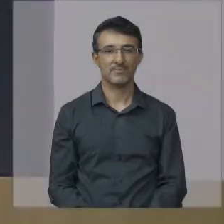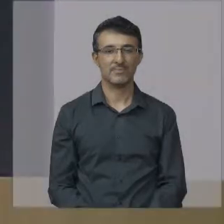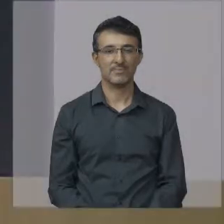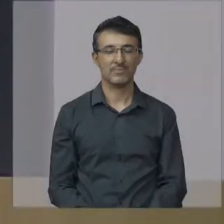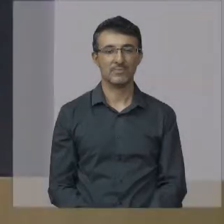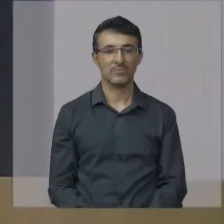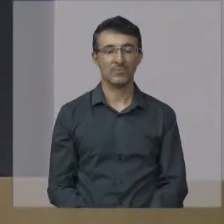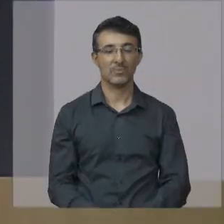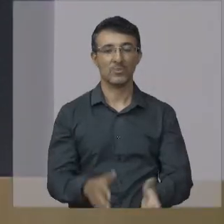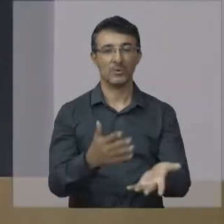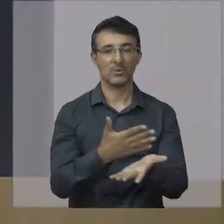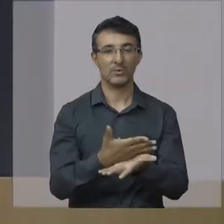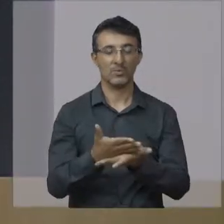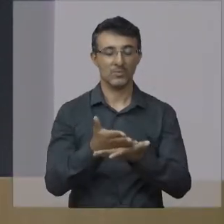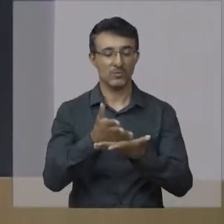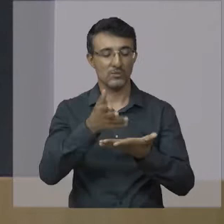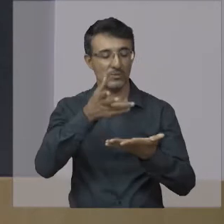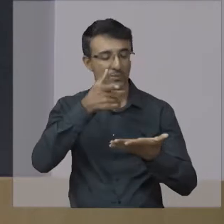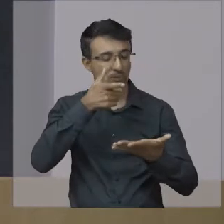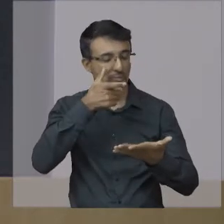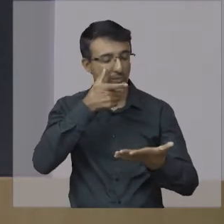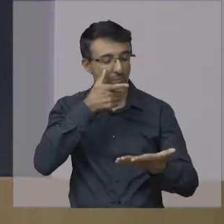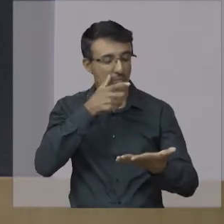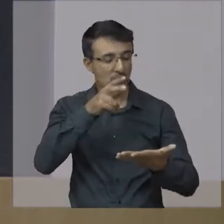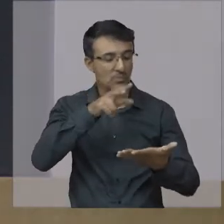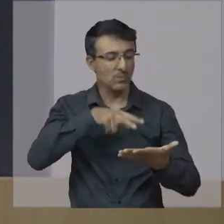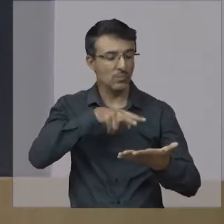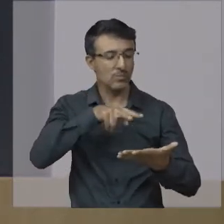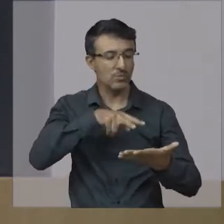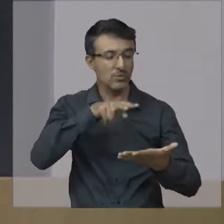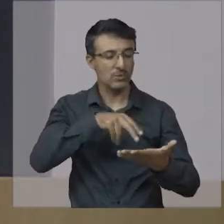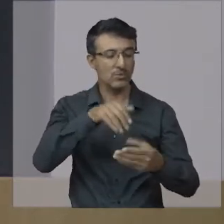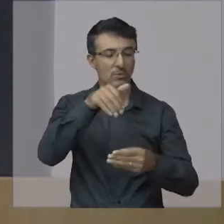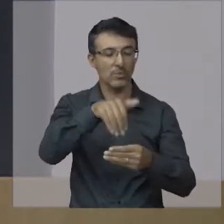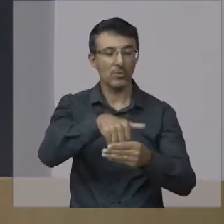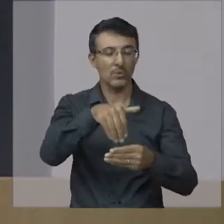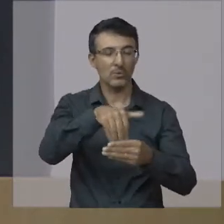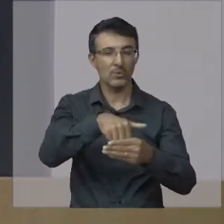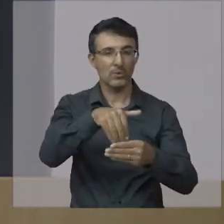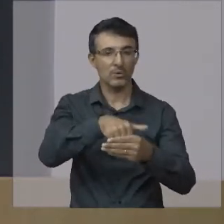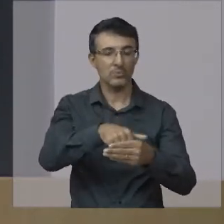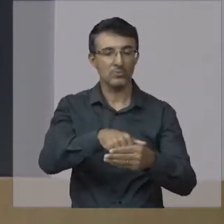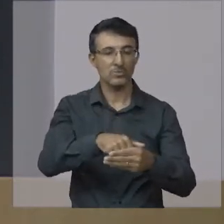Passaremos à conferência dos votos para a eleição da presidência desta casa para o biênio